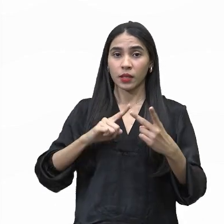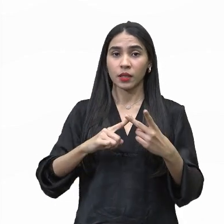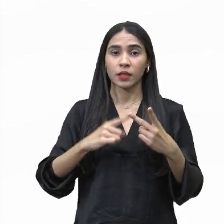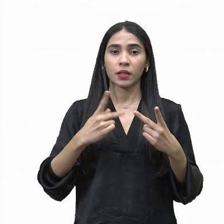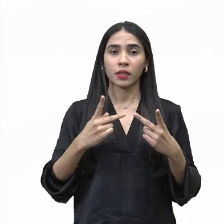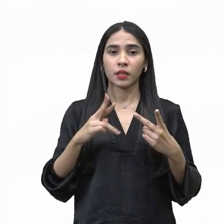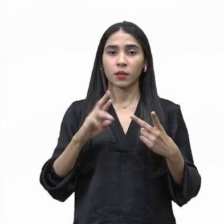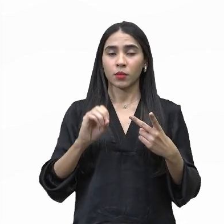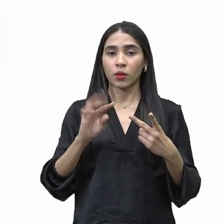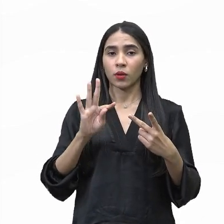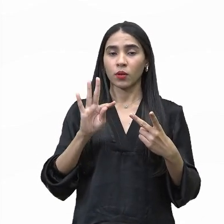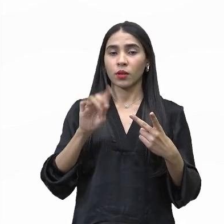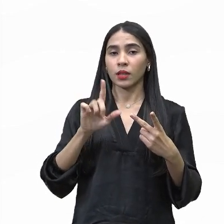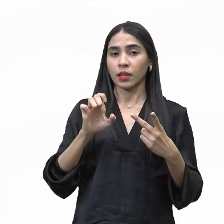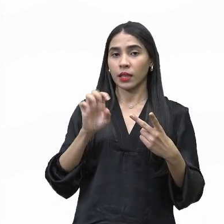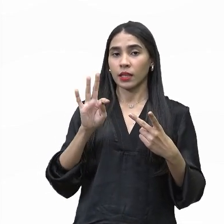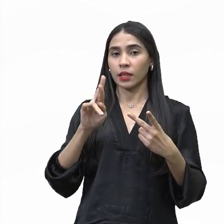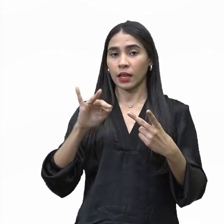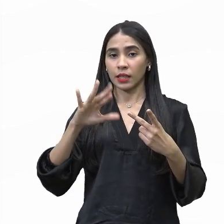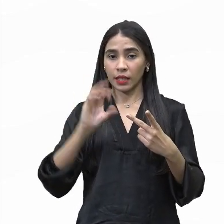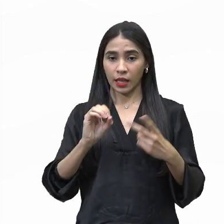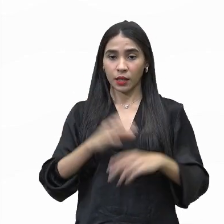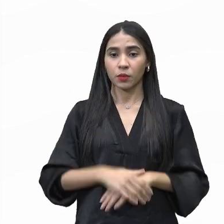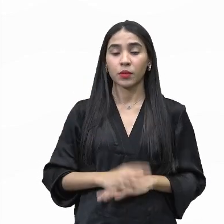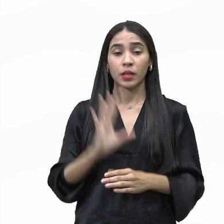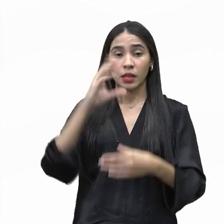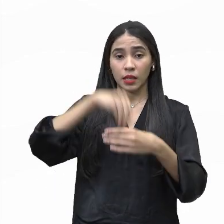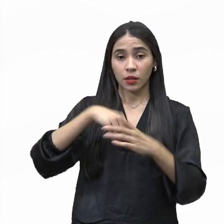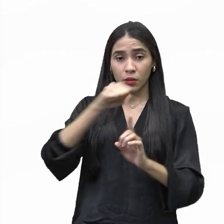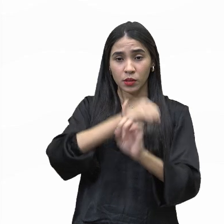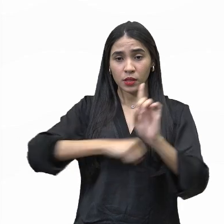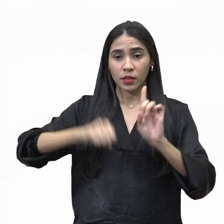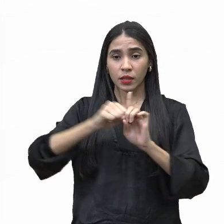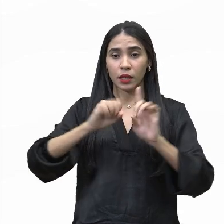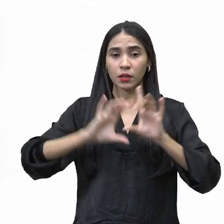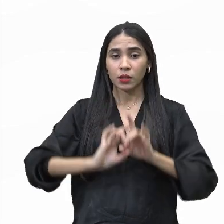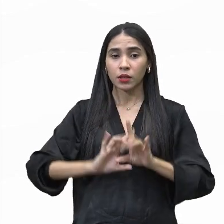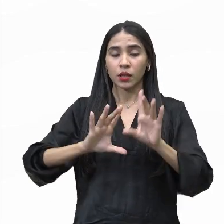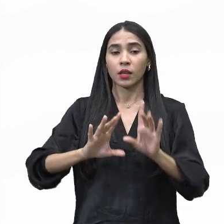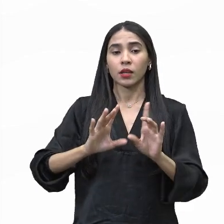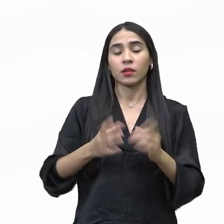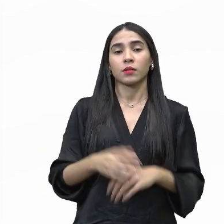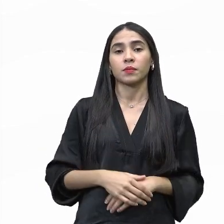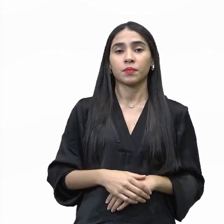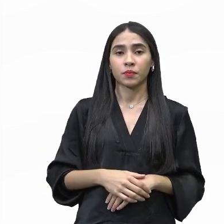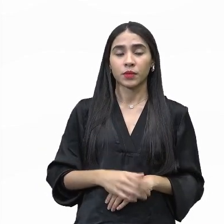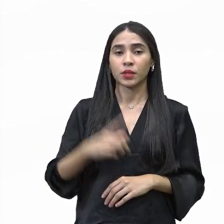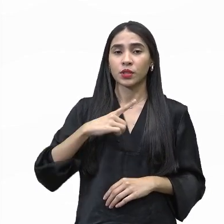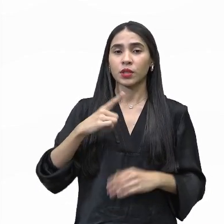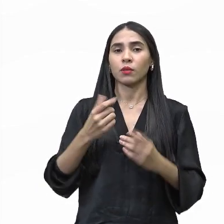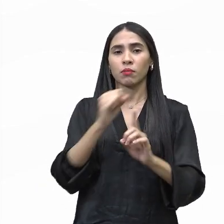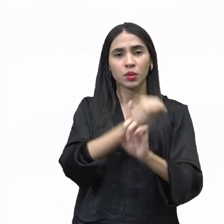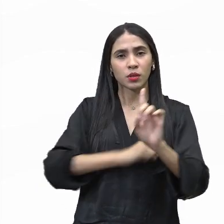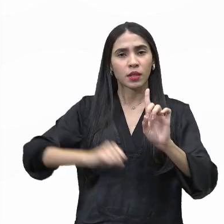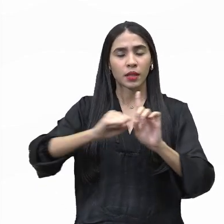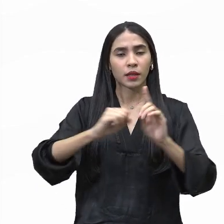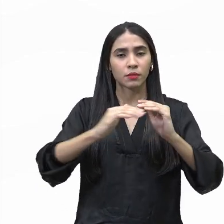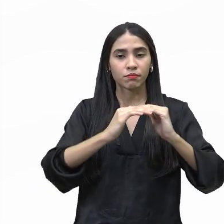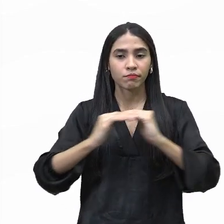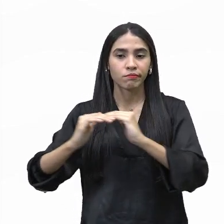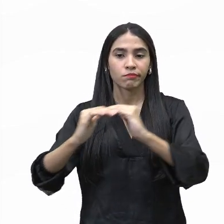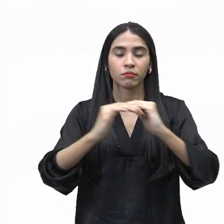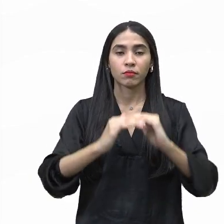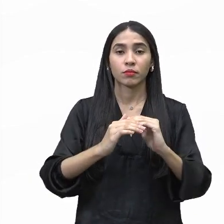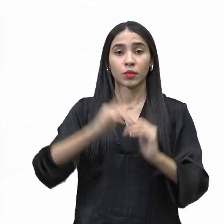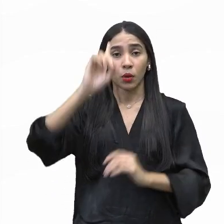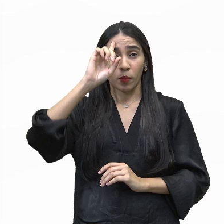proletariado. E na sociedade planificada, socialista, nós tínhamos uma sociedade igualitária que era